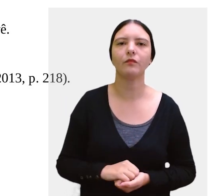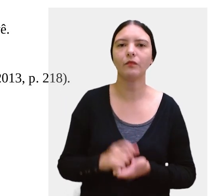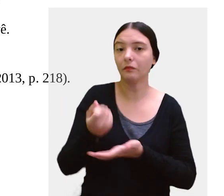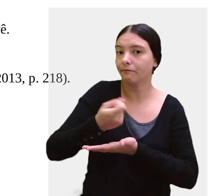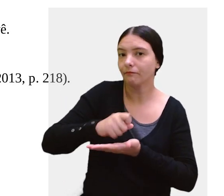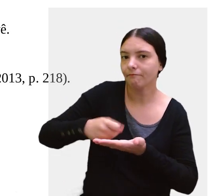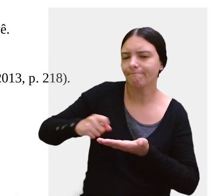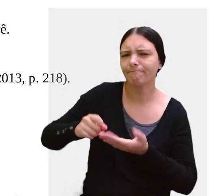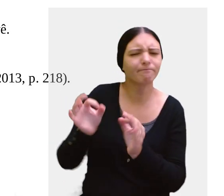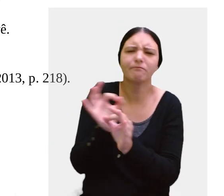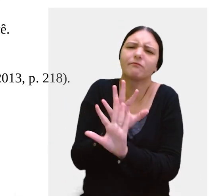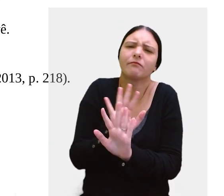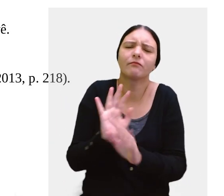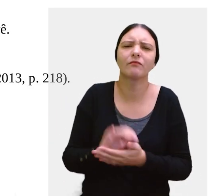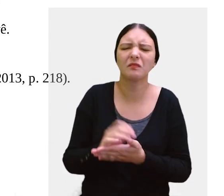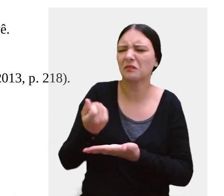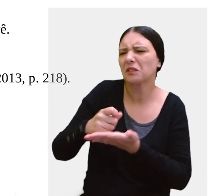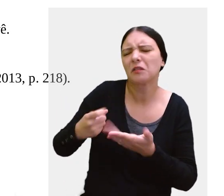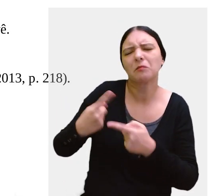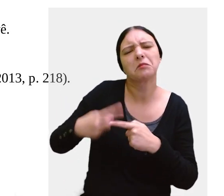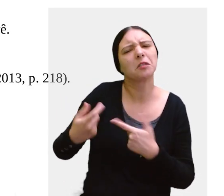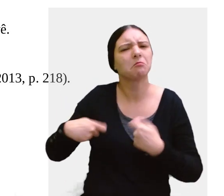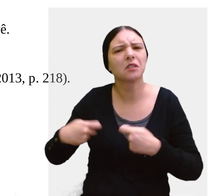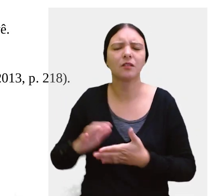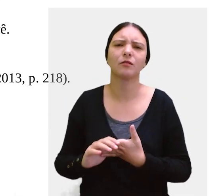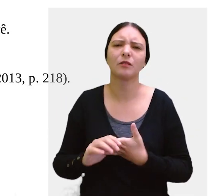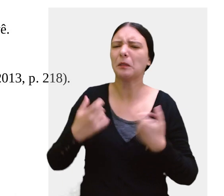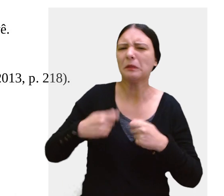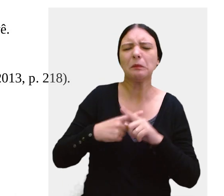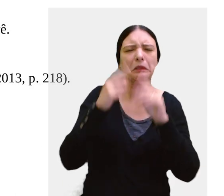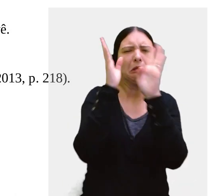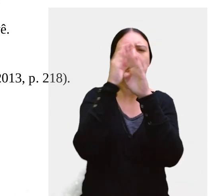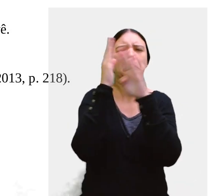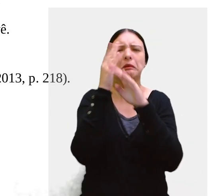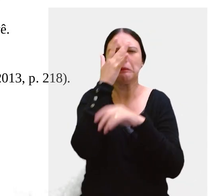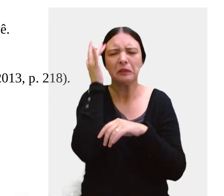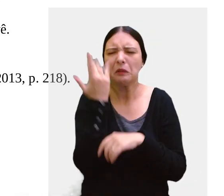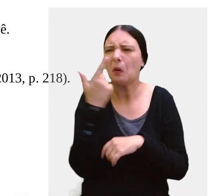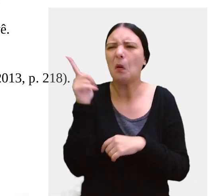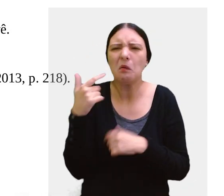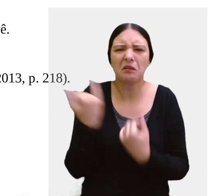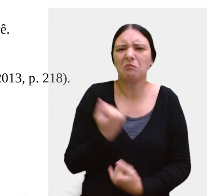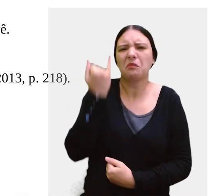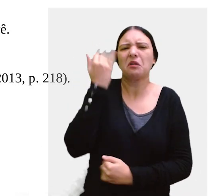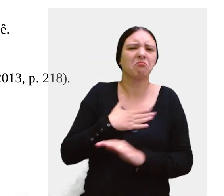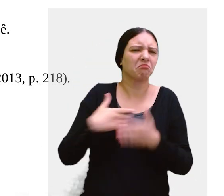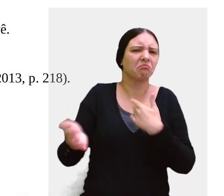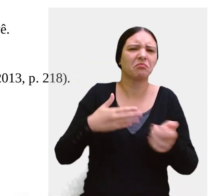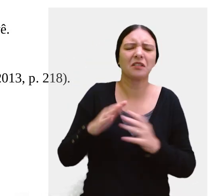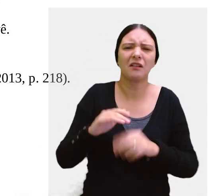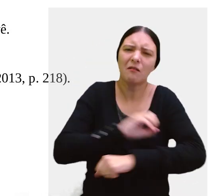Escrevo, e pronto. Escrevo porque preciso porque estou tonto. Ninguém tem nada com isso. Escrevo